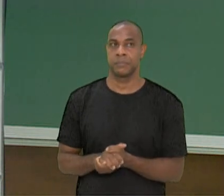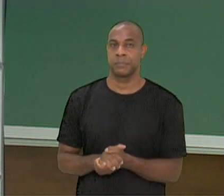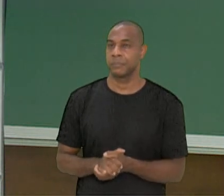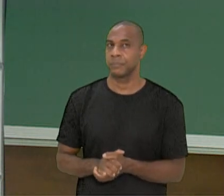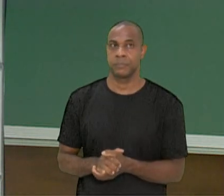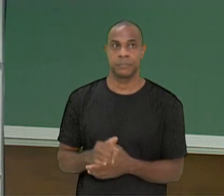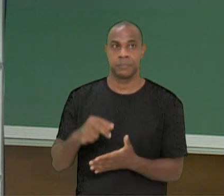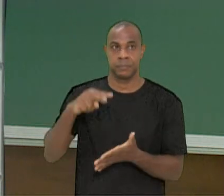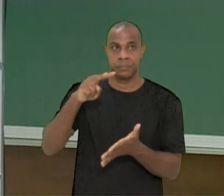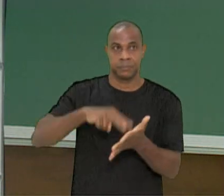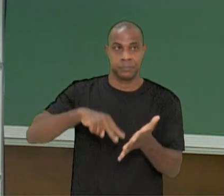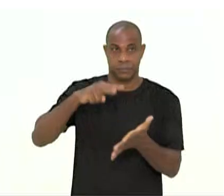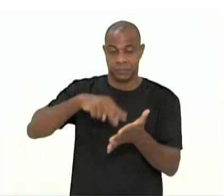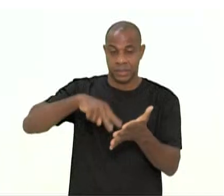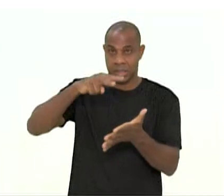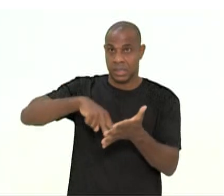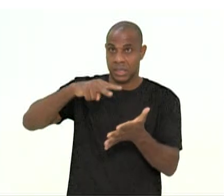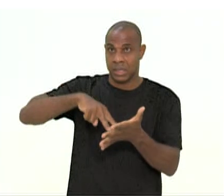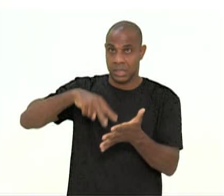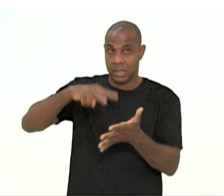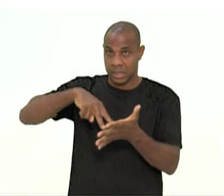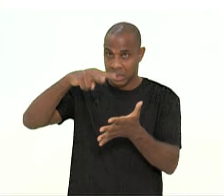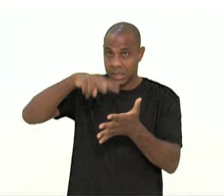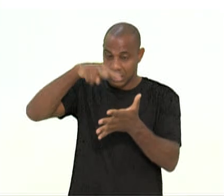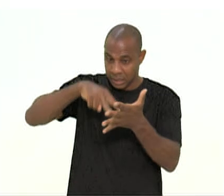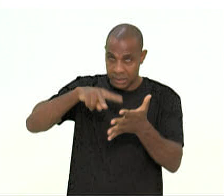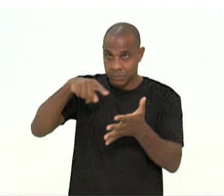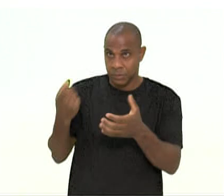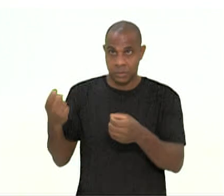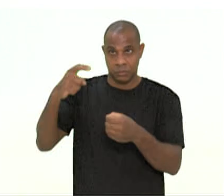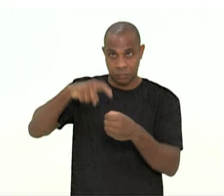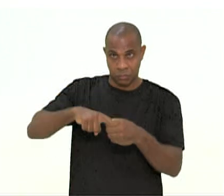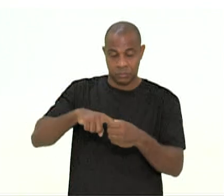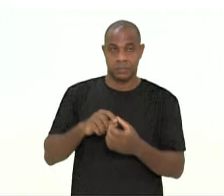Leia o exercício com bastante atenção e a gente já volta com a resposta.